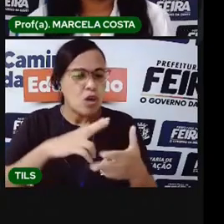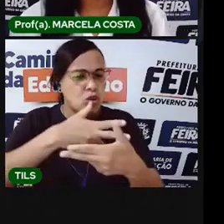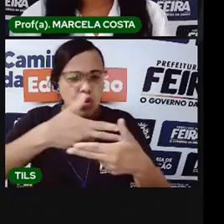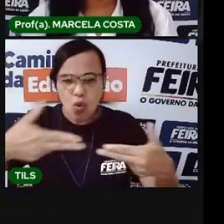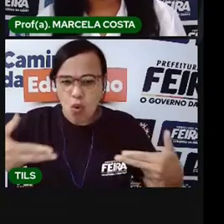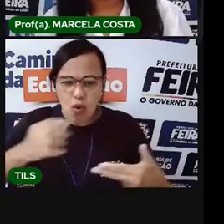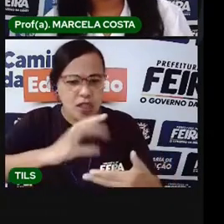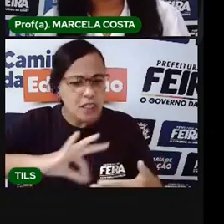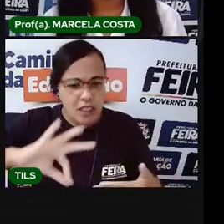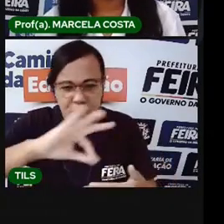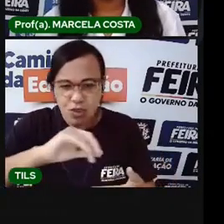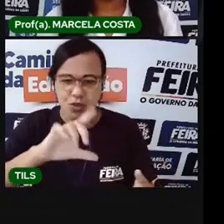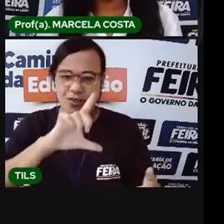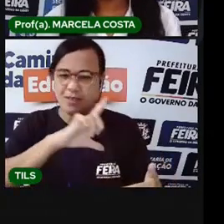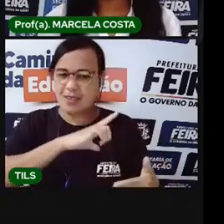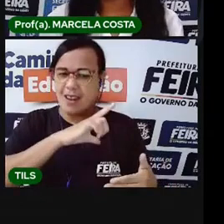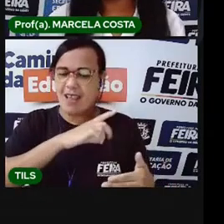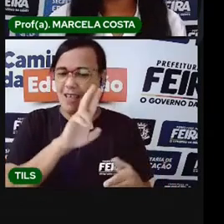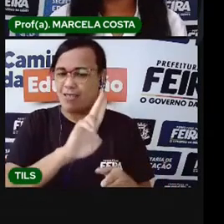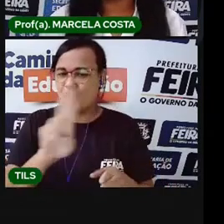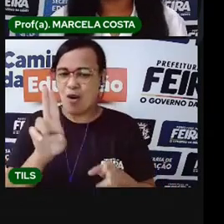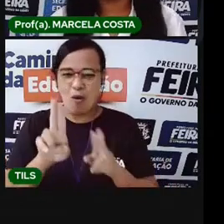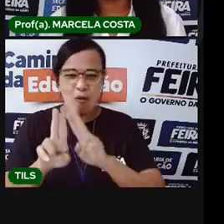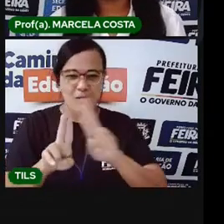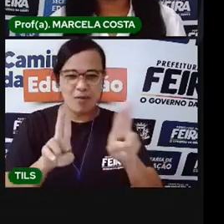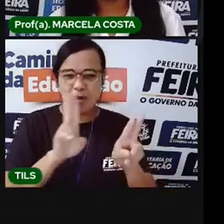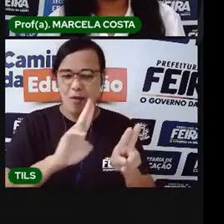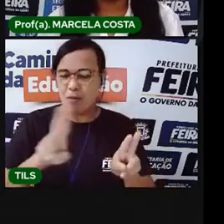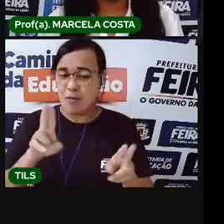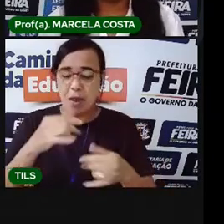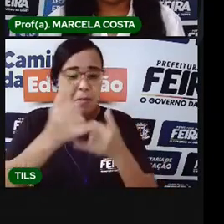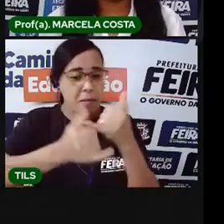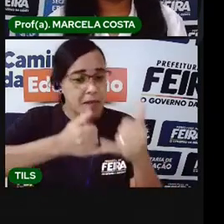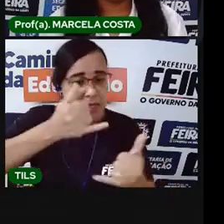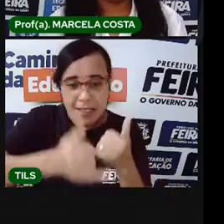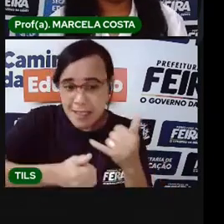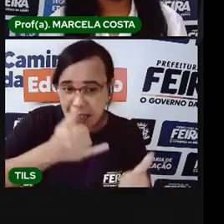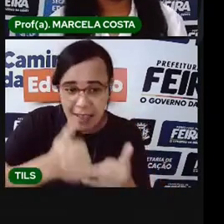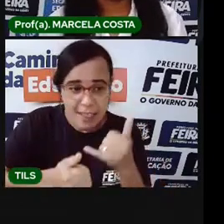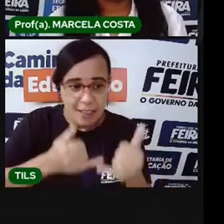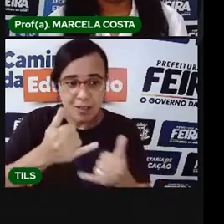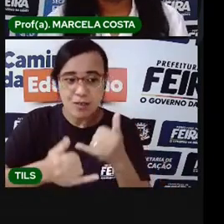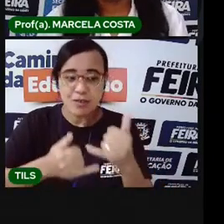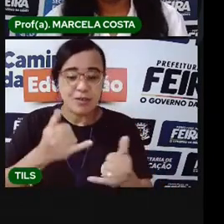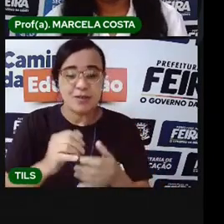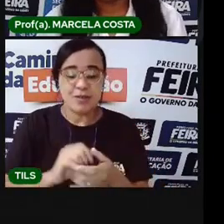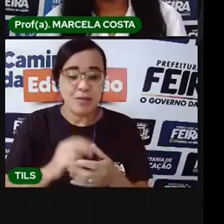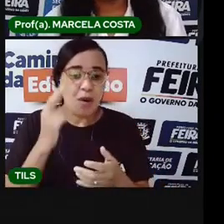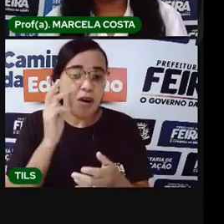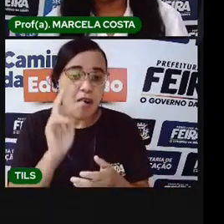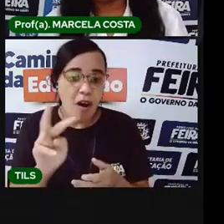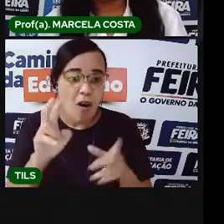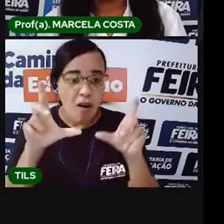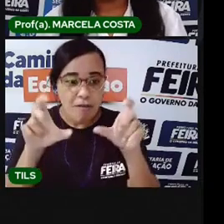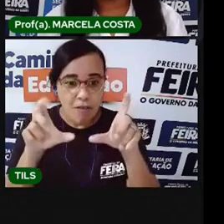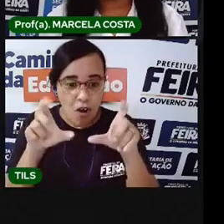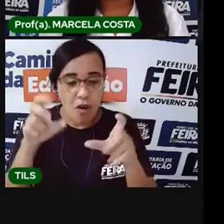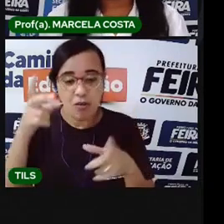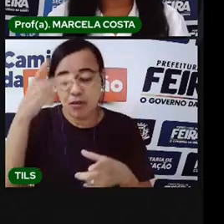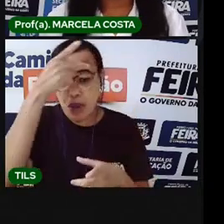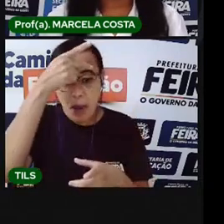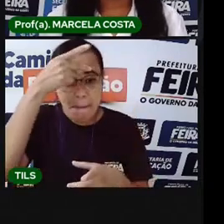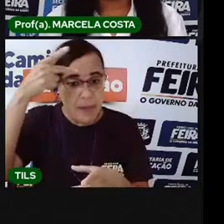Todas as coisas têm nome. Os brinquedos têm nome. Olha a bola. As pessoas